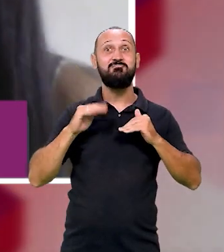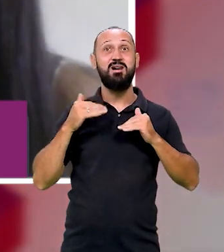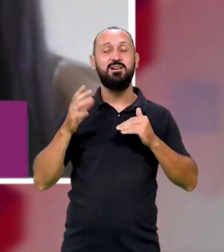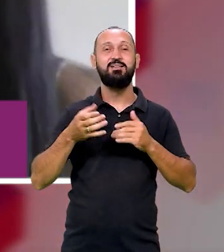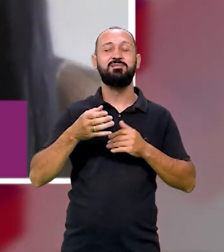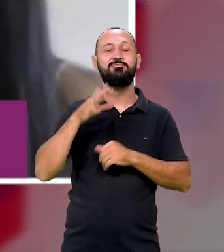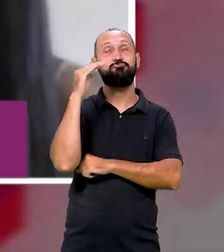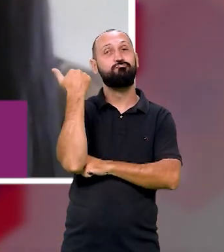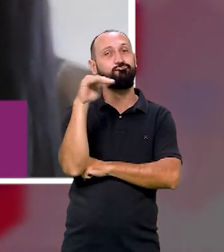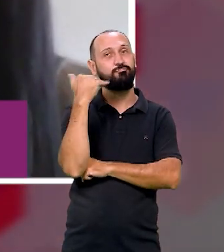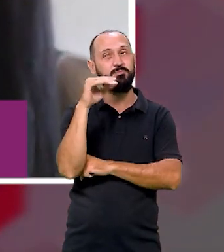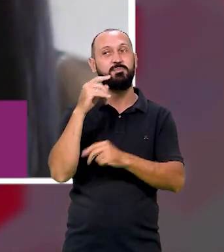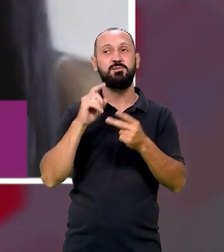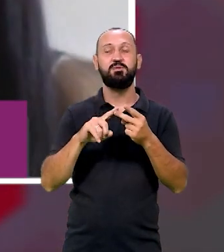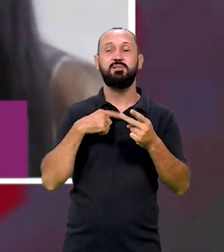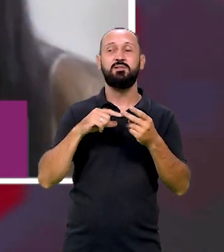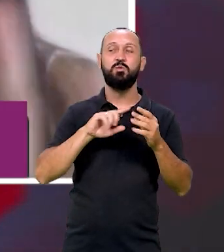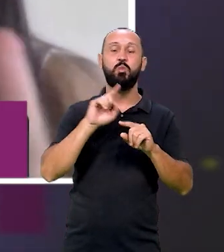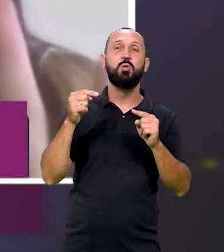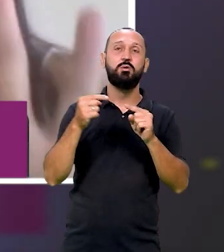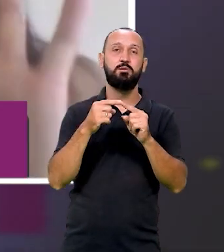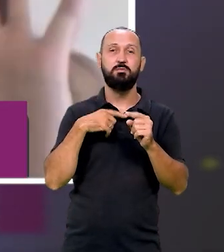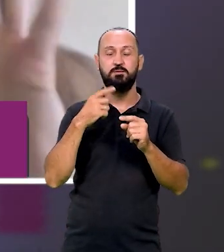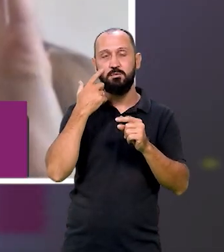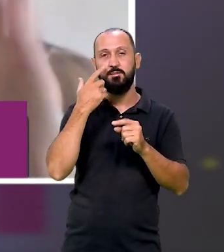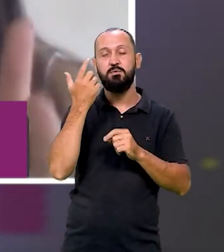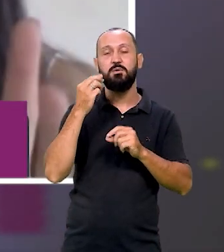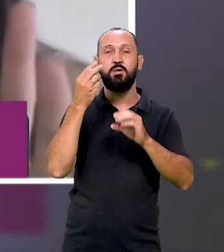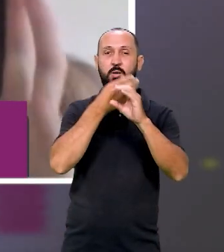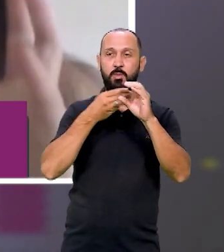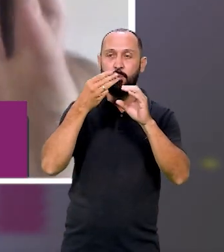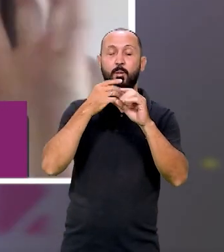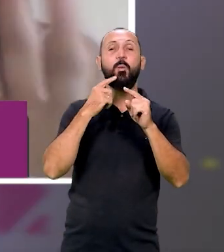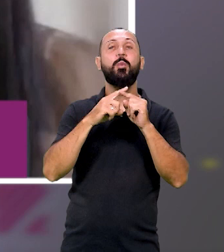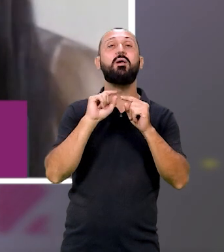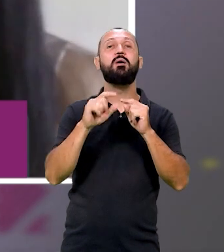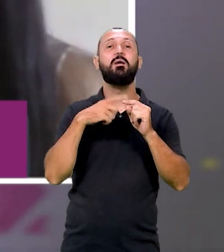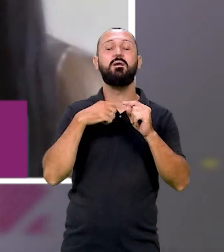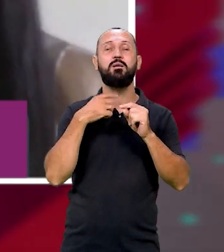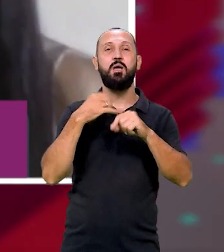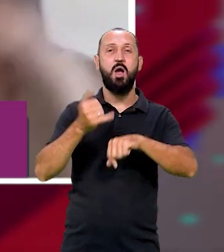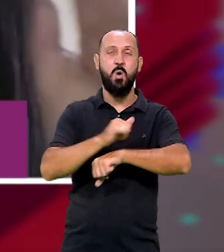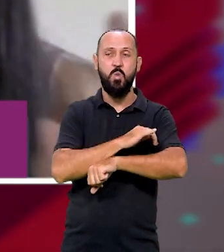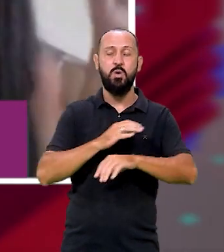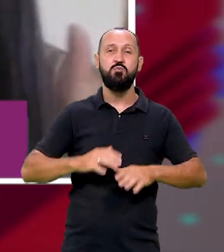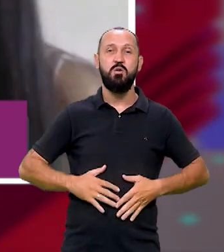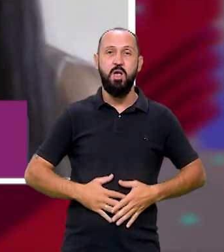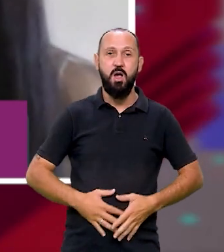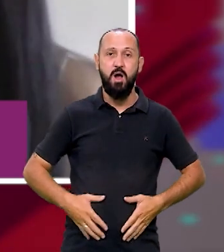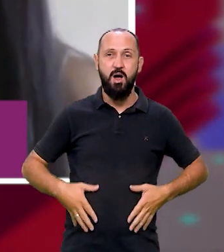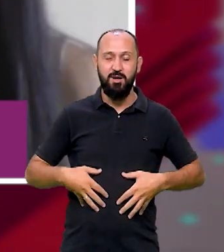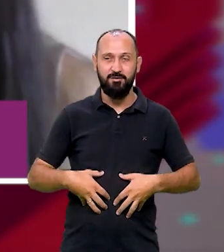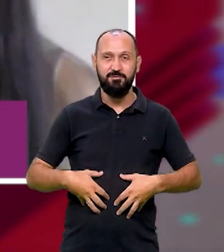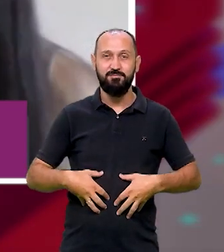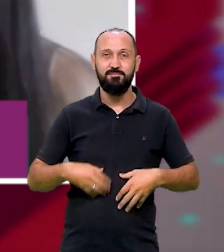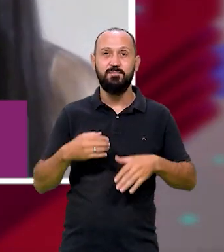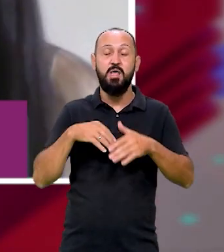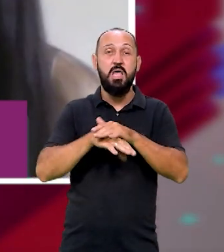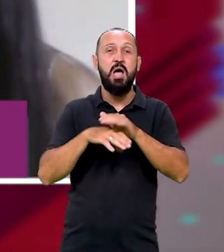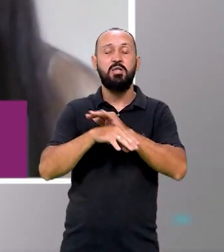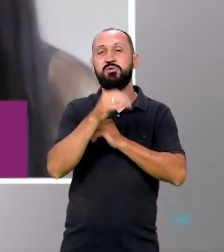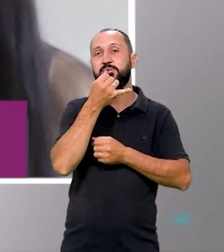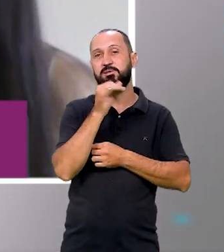quantidade de carboidrato e doces que ela está consumindo, tá? Normalmente a celulite, a inflamação está relacionada com isso. E também com o